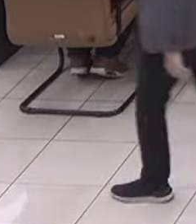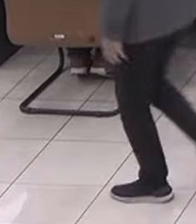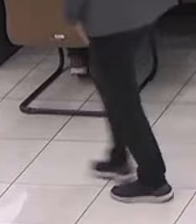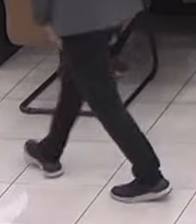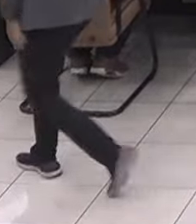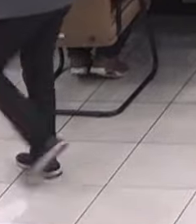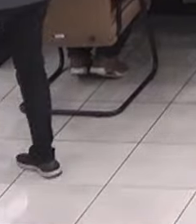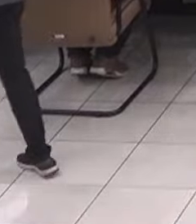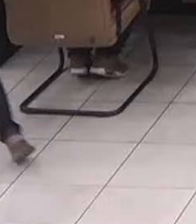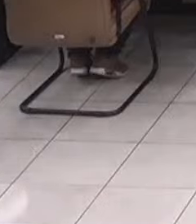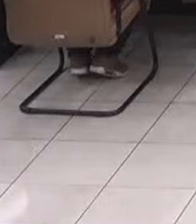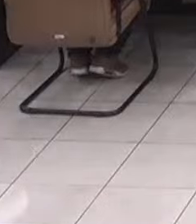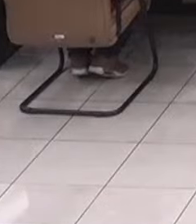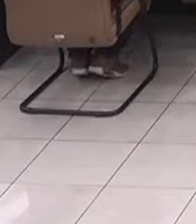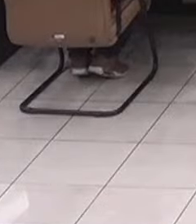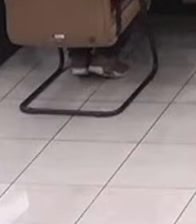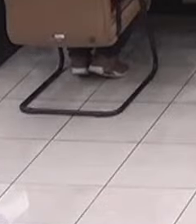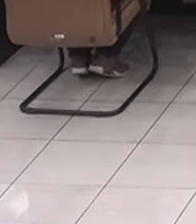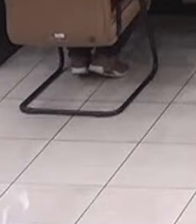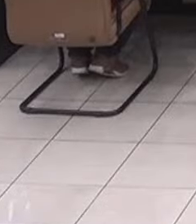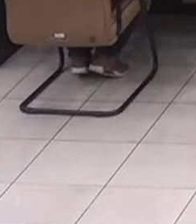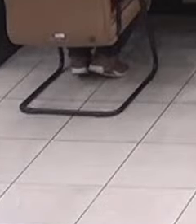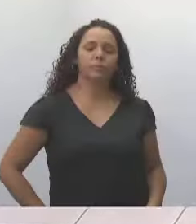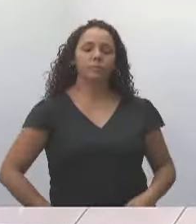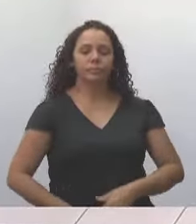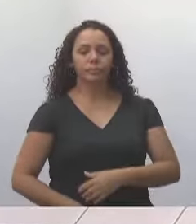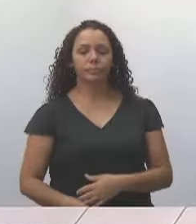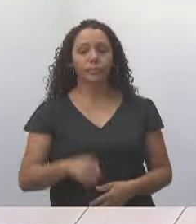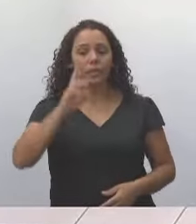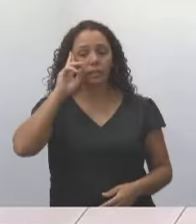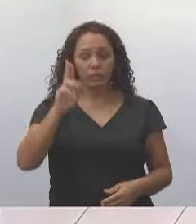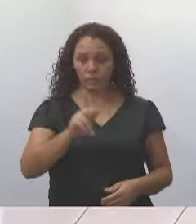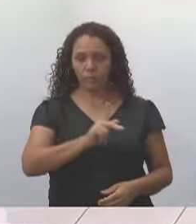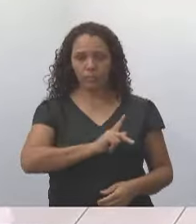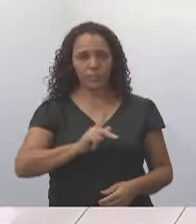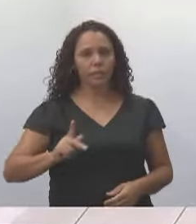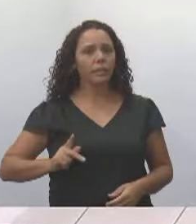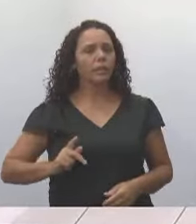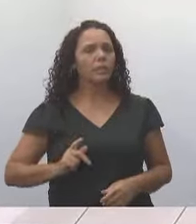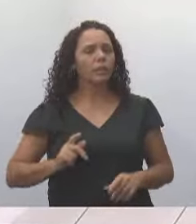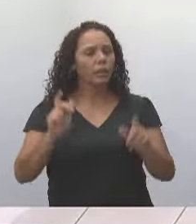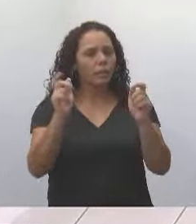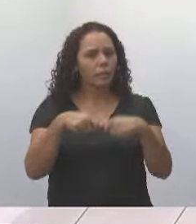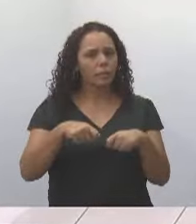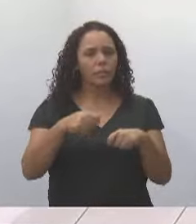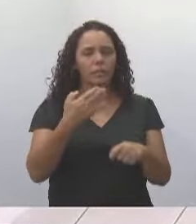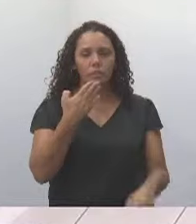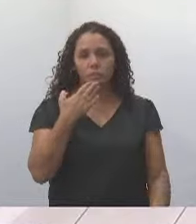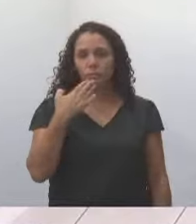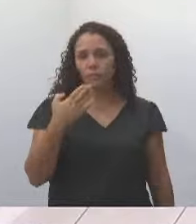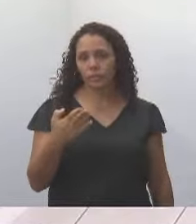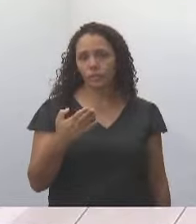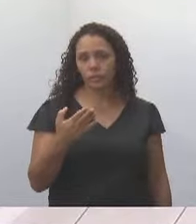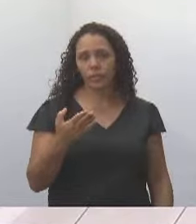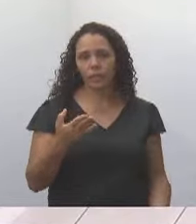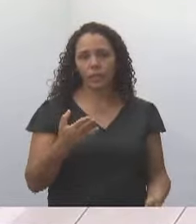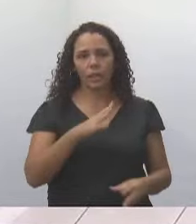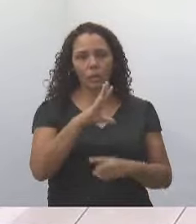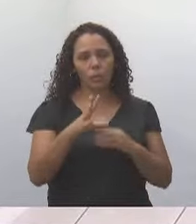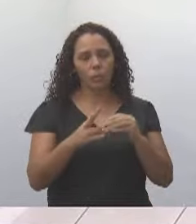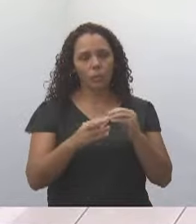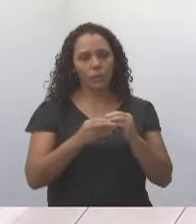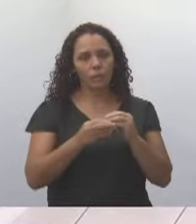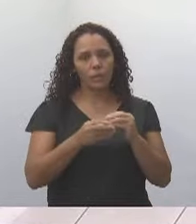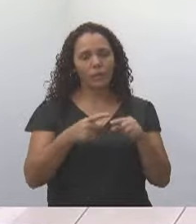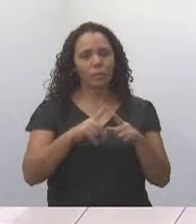projeto senhor presidente pela ordem Será que é possível a gente eh pedir eu ia fazer uma Emenda